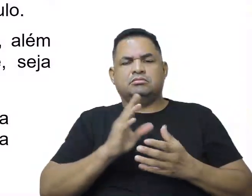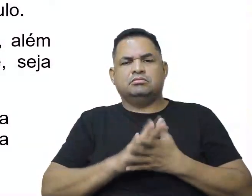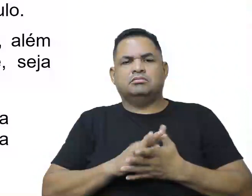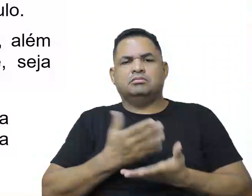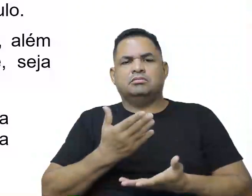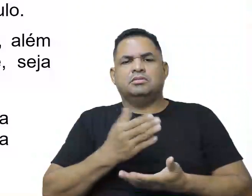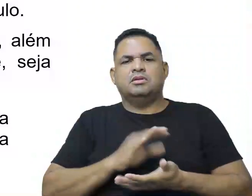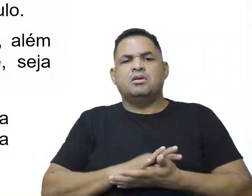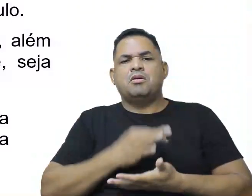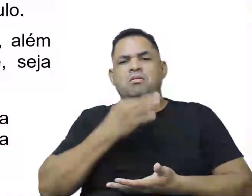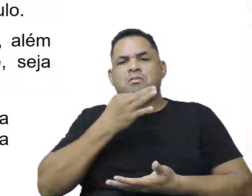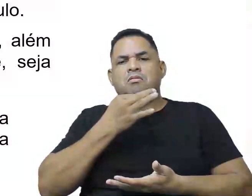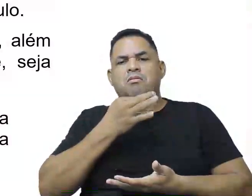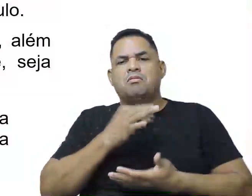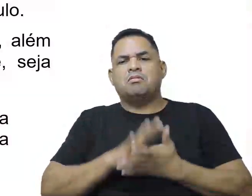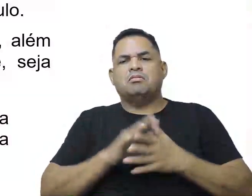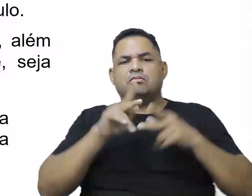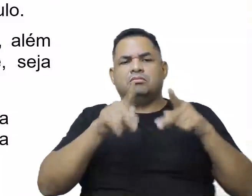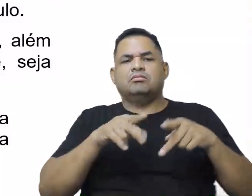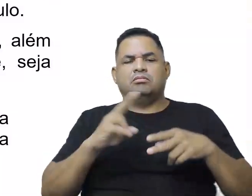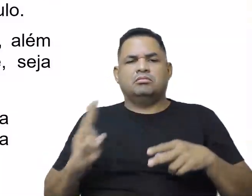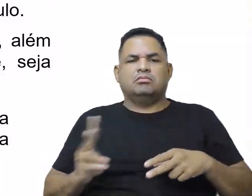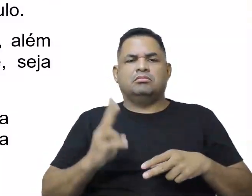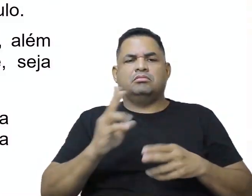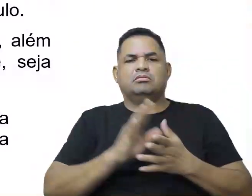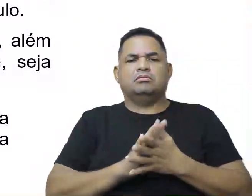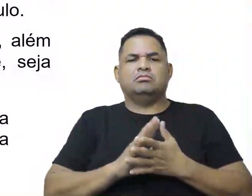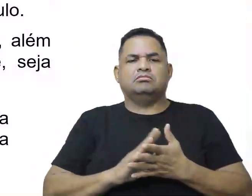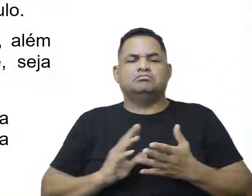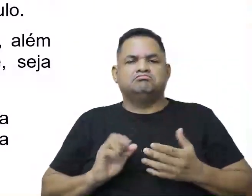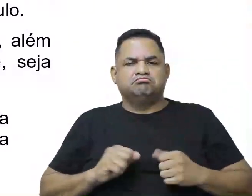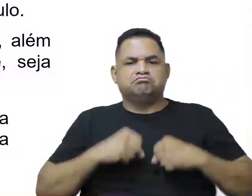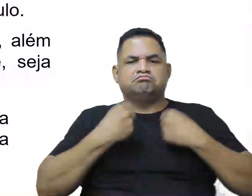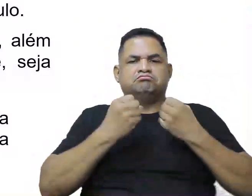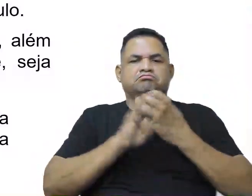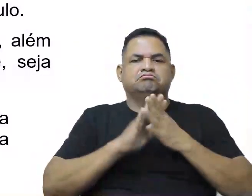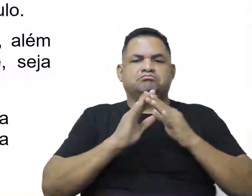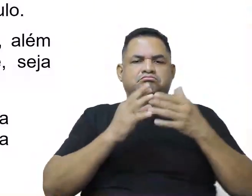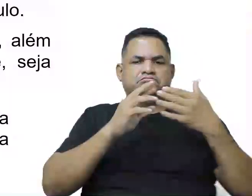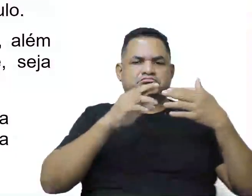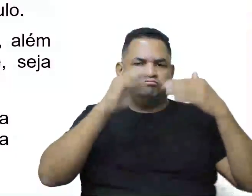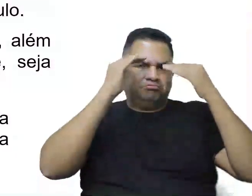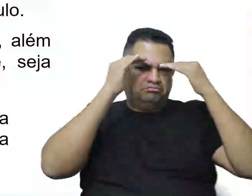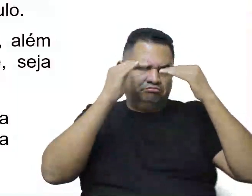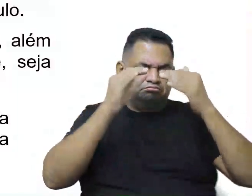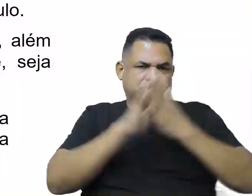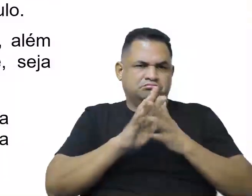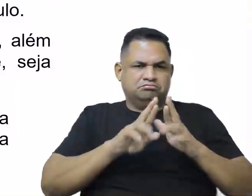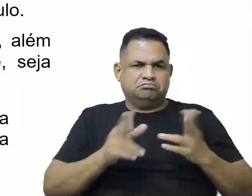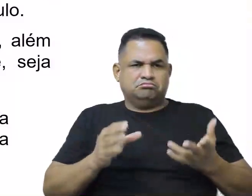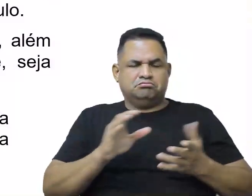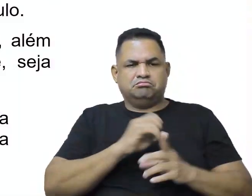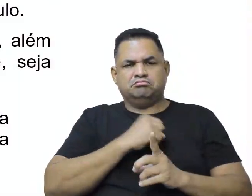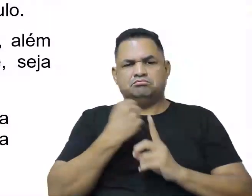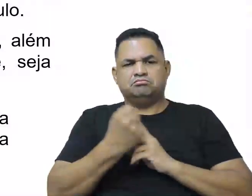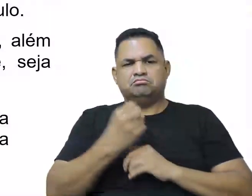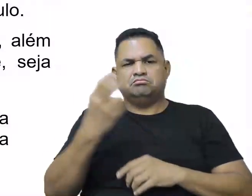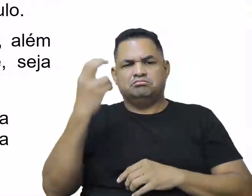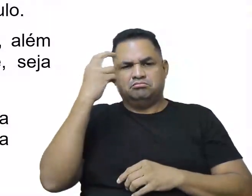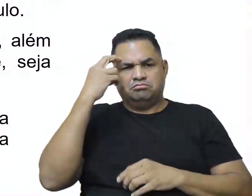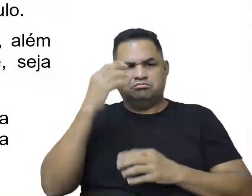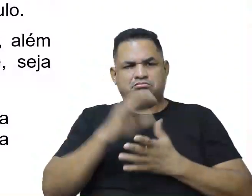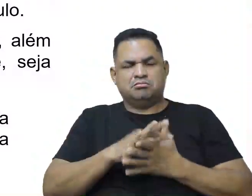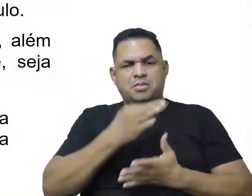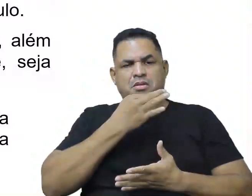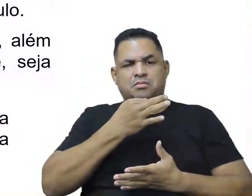ascendentes contatos EA união entre os povos e seus valores reforçando o respeito às diferenças sócio-culturais não né